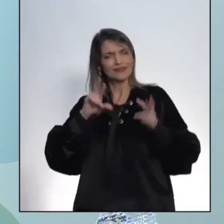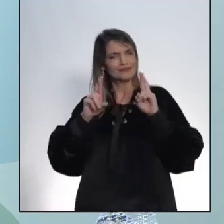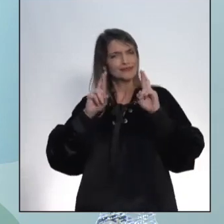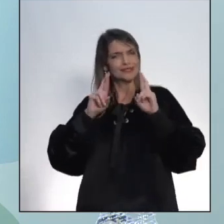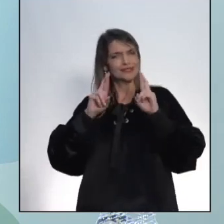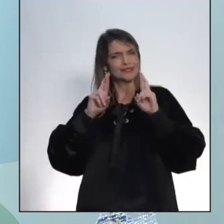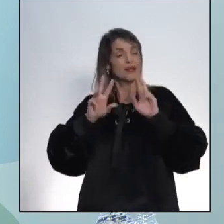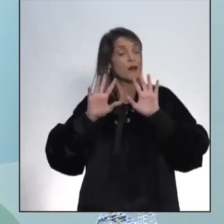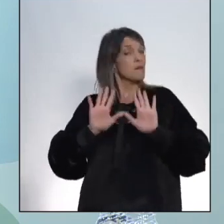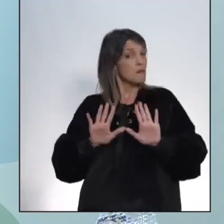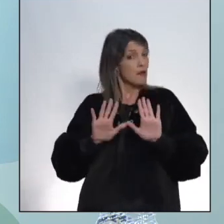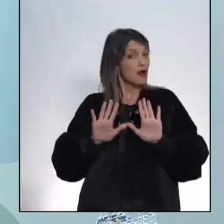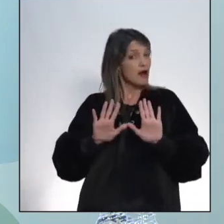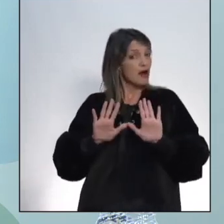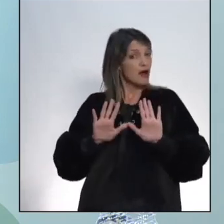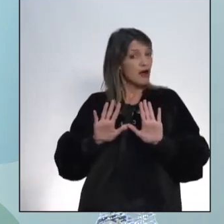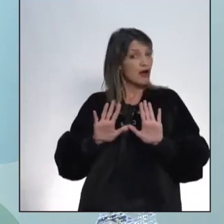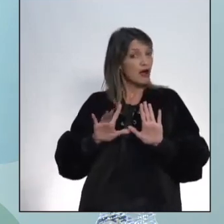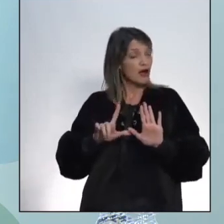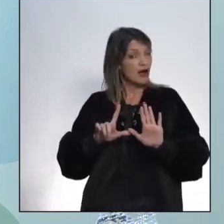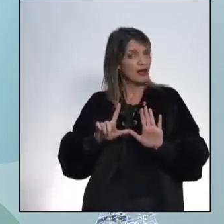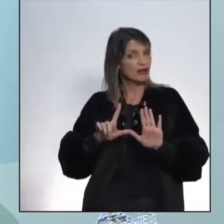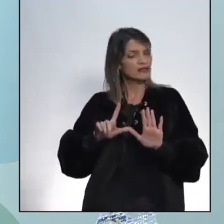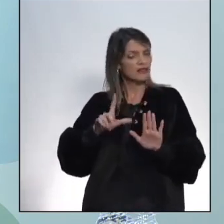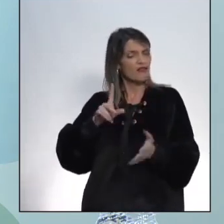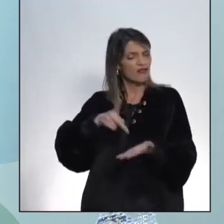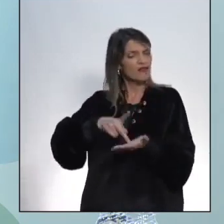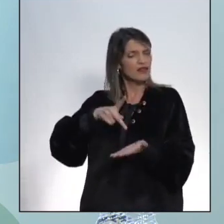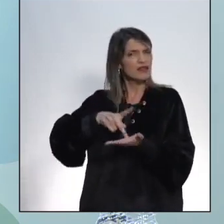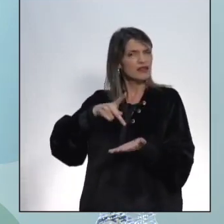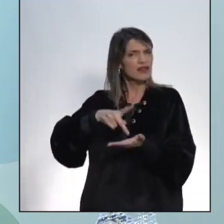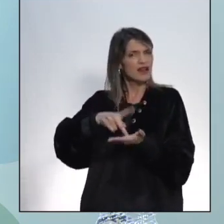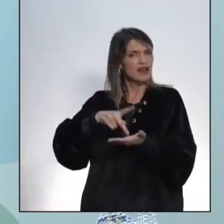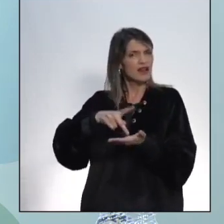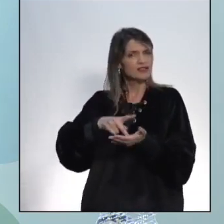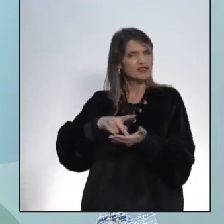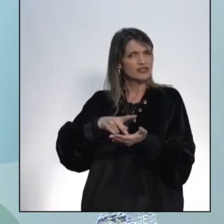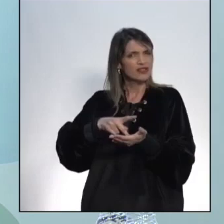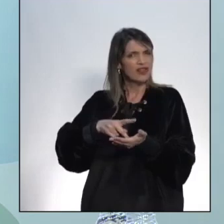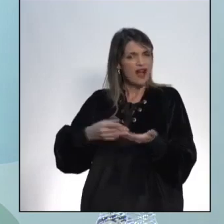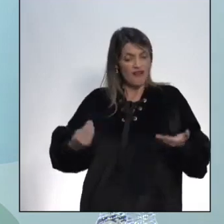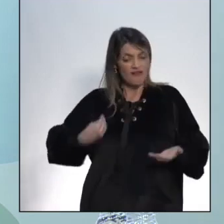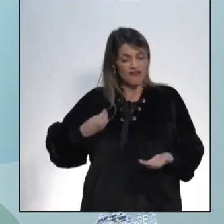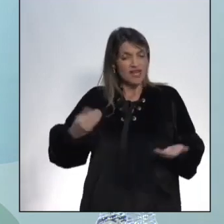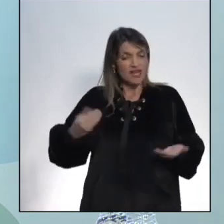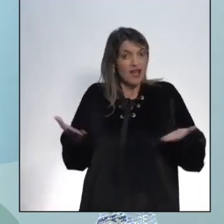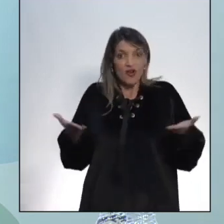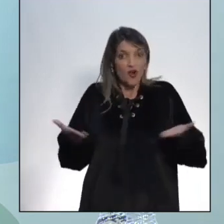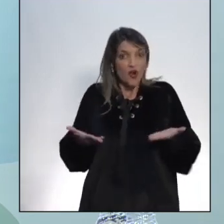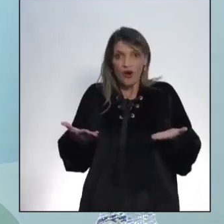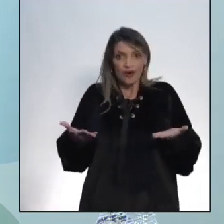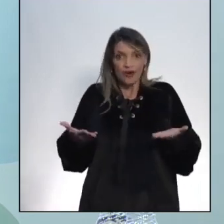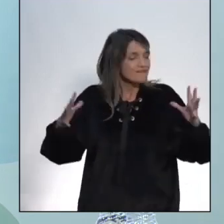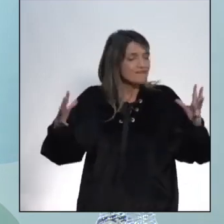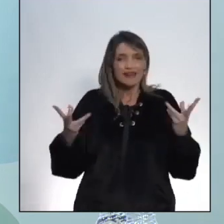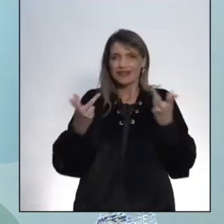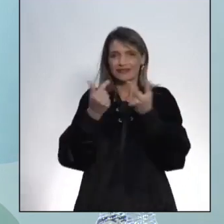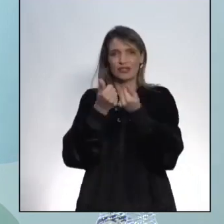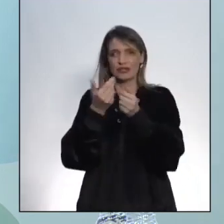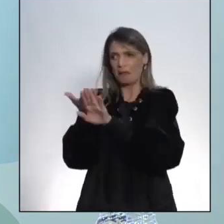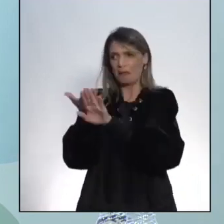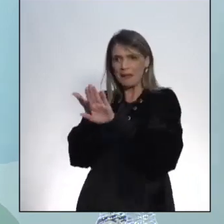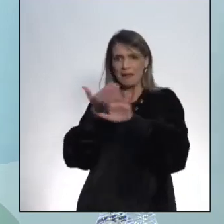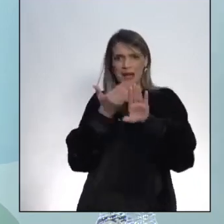Entre eles, considero a enorme realidade. O presente é tão grande não nos afastemos. Não nos afastemos